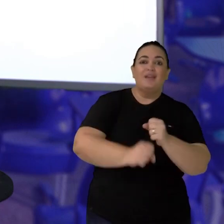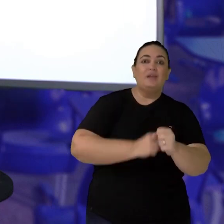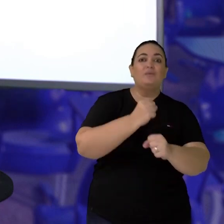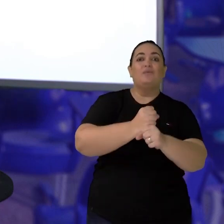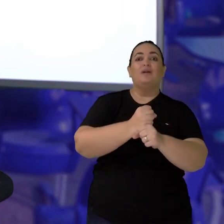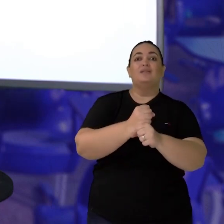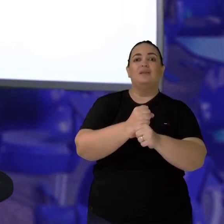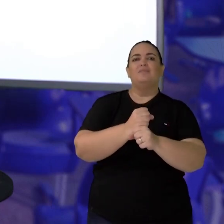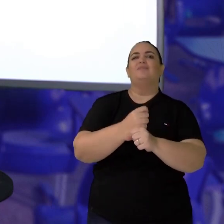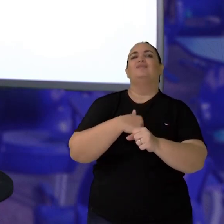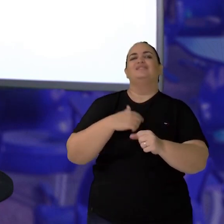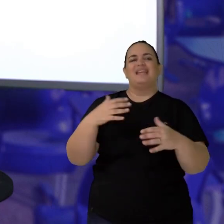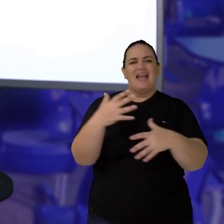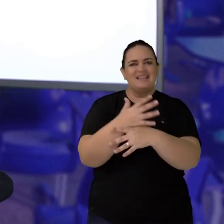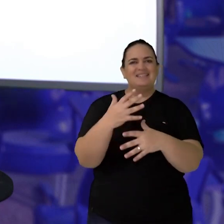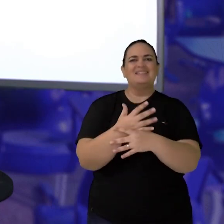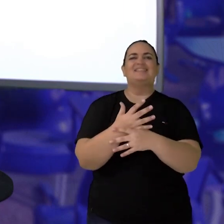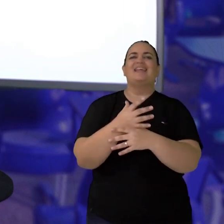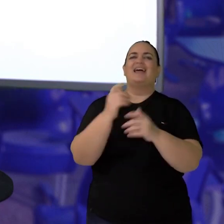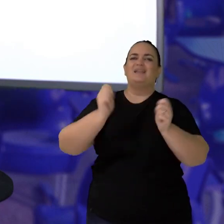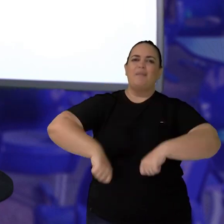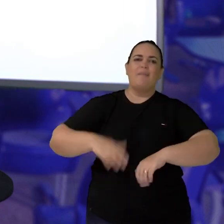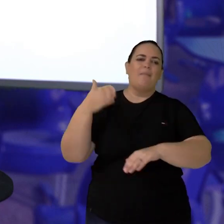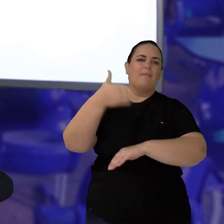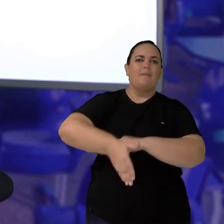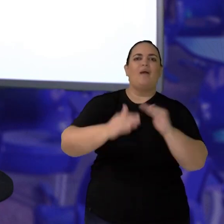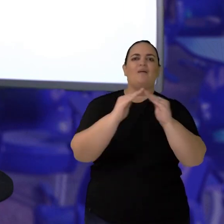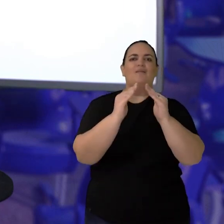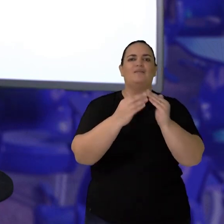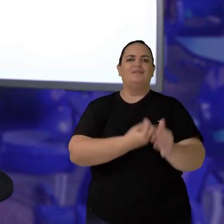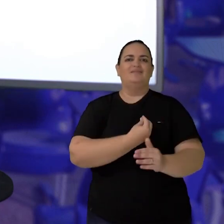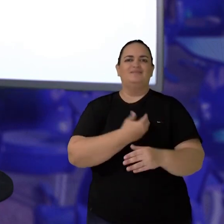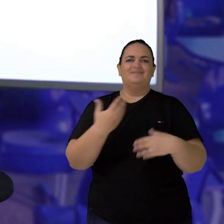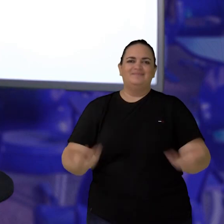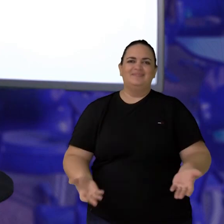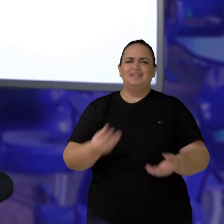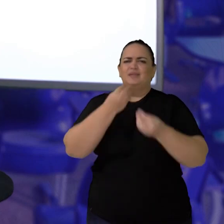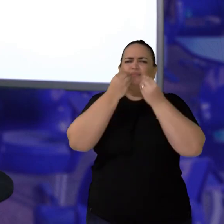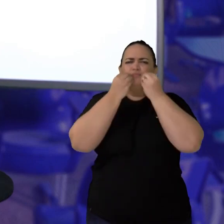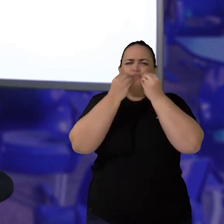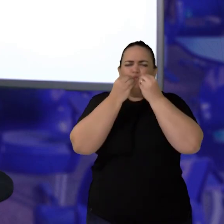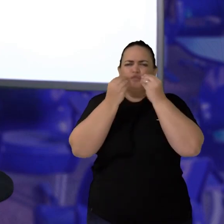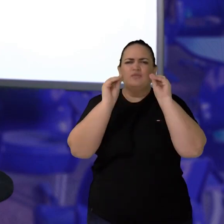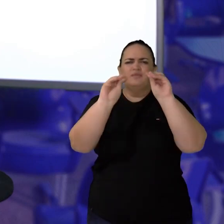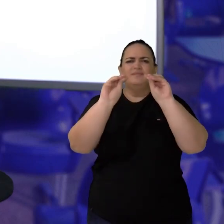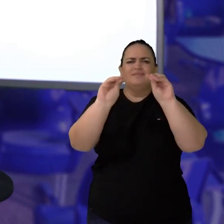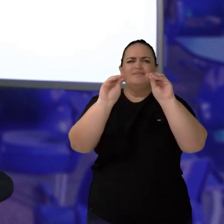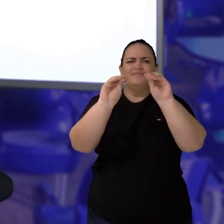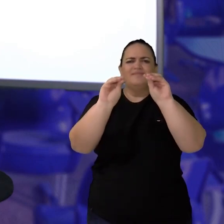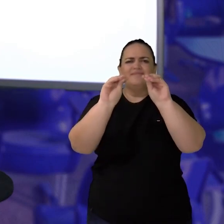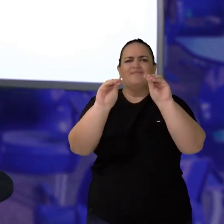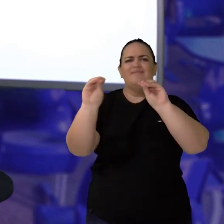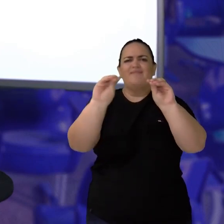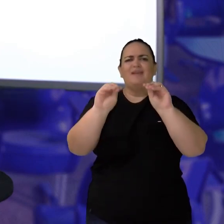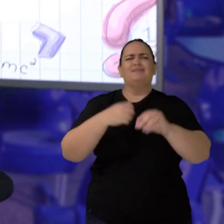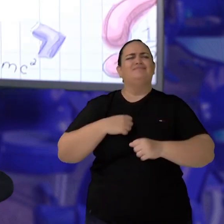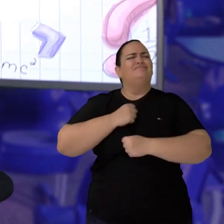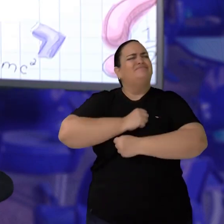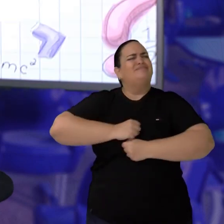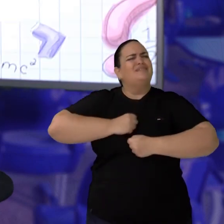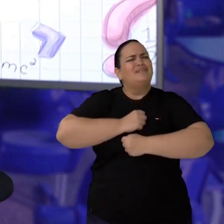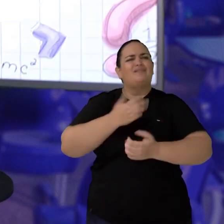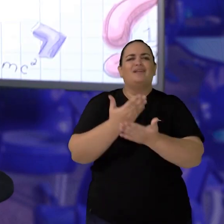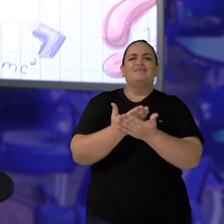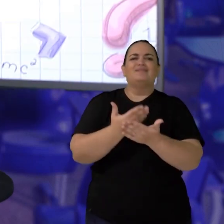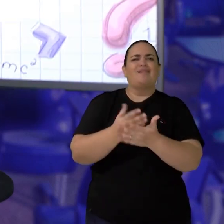estar segura pra gente. Tudo bem, meu povo? No mais, um cheiro no coração de todo mundo. Sinto saudades